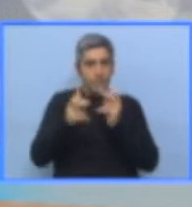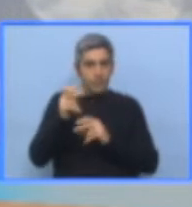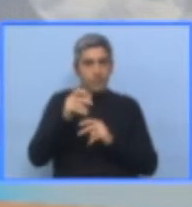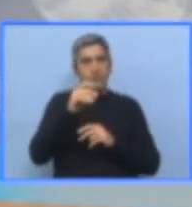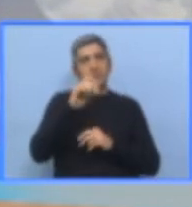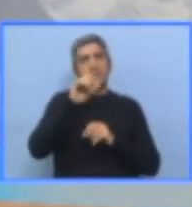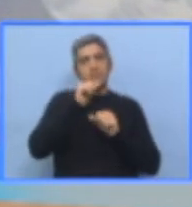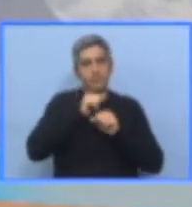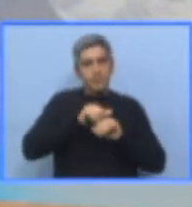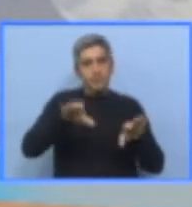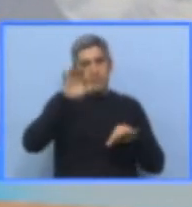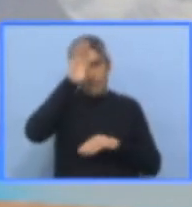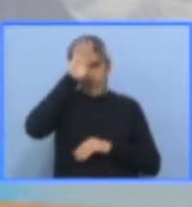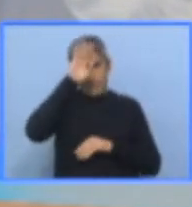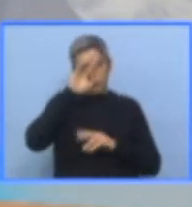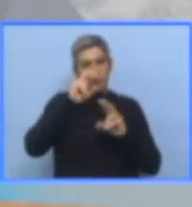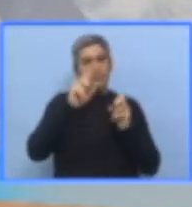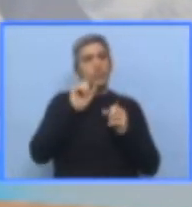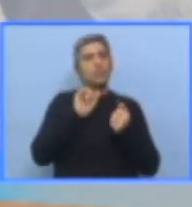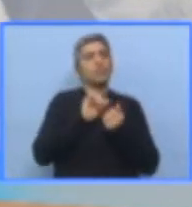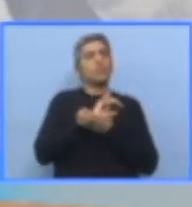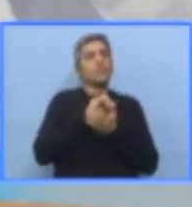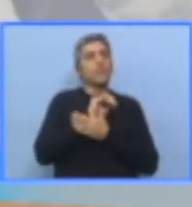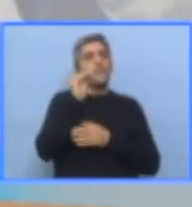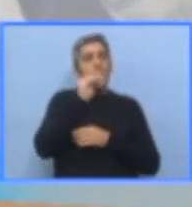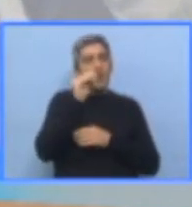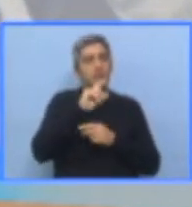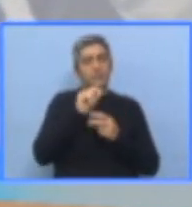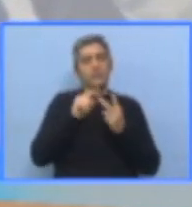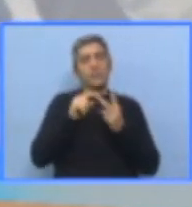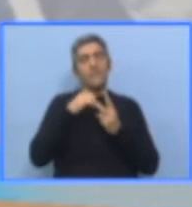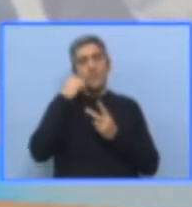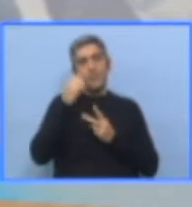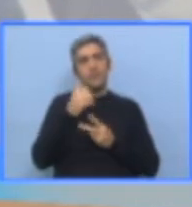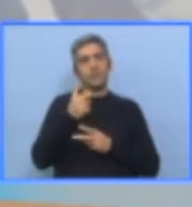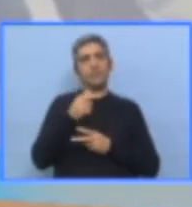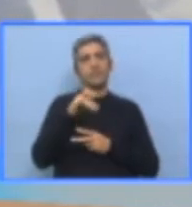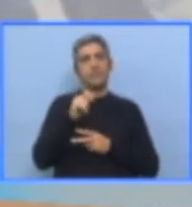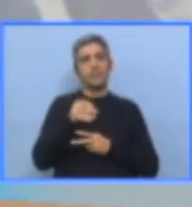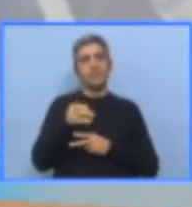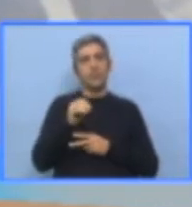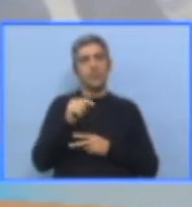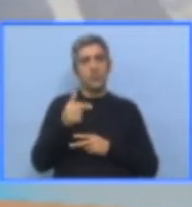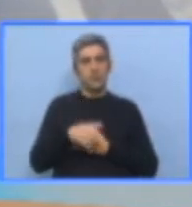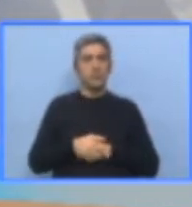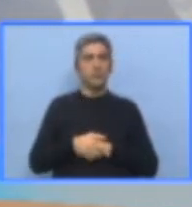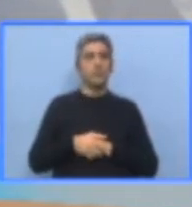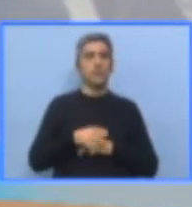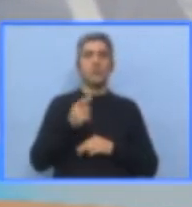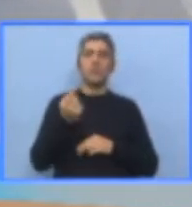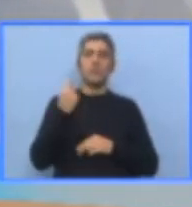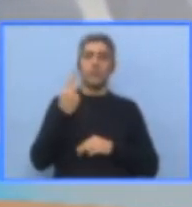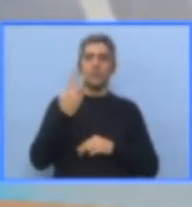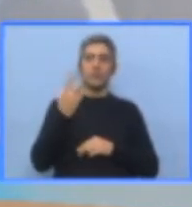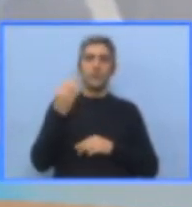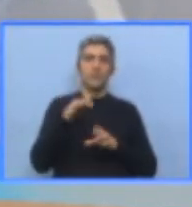Papa sobre as fake news e este filme The Post. Começamos pelo filme. Há 2 dias participaste num